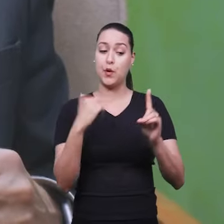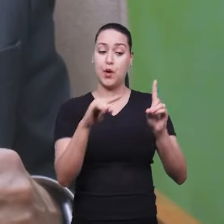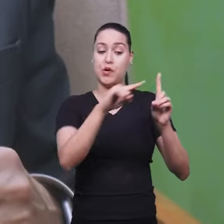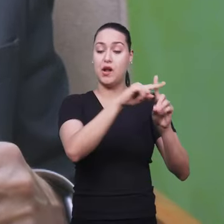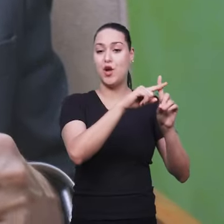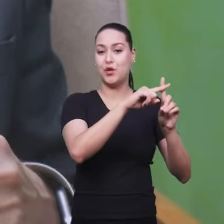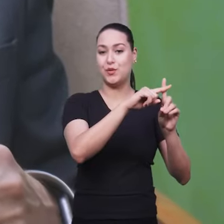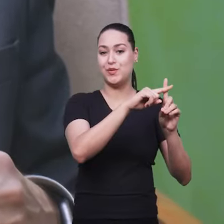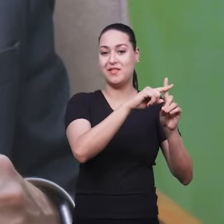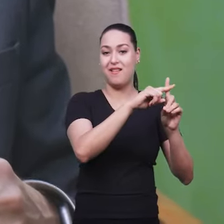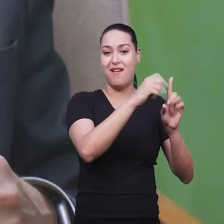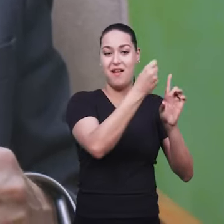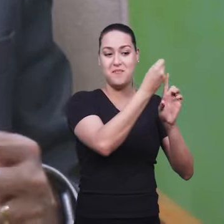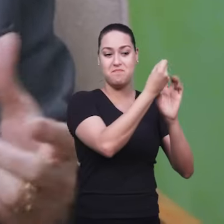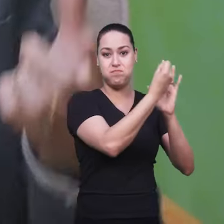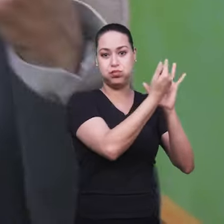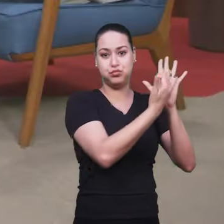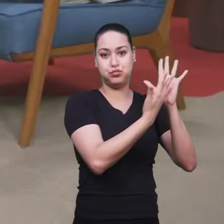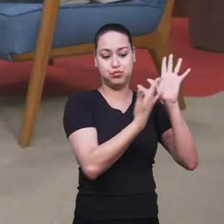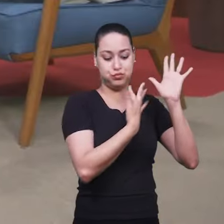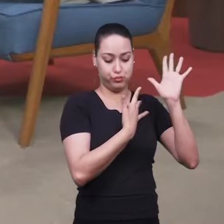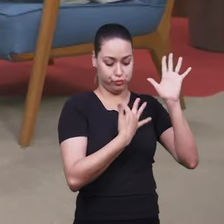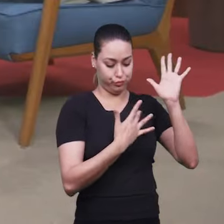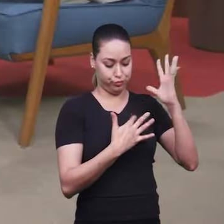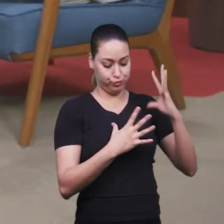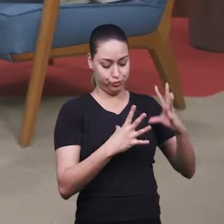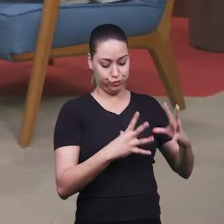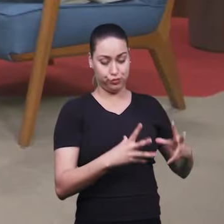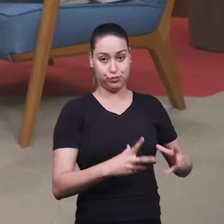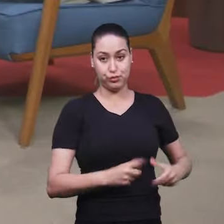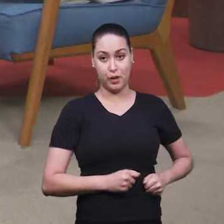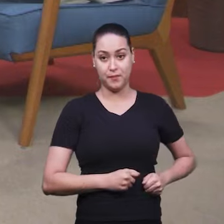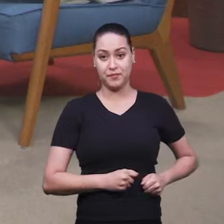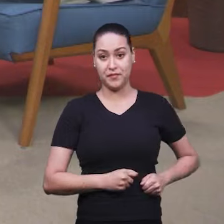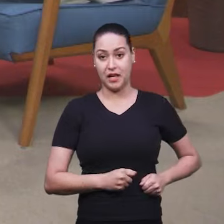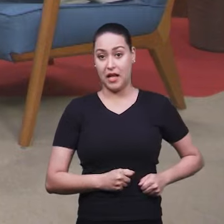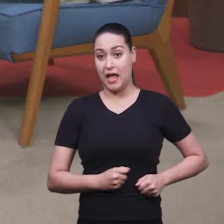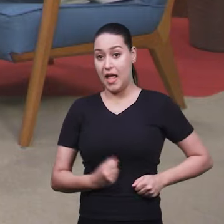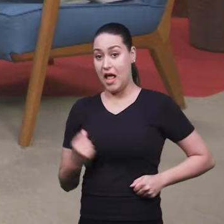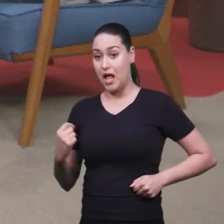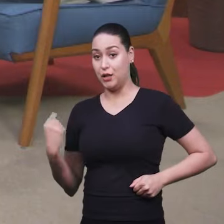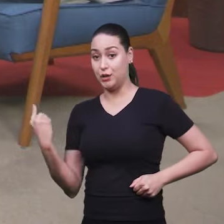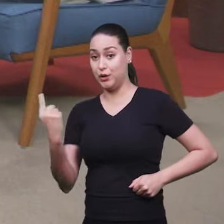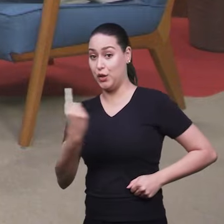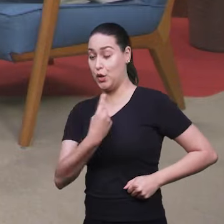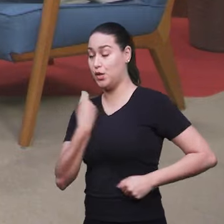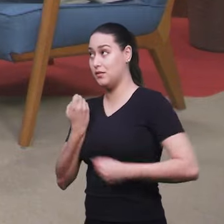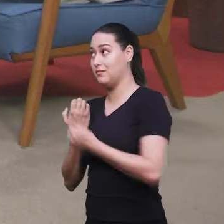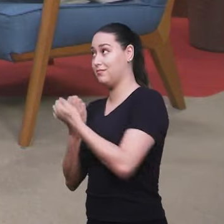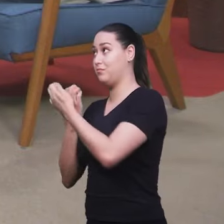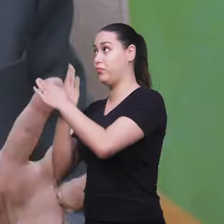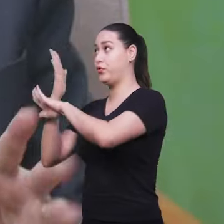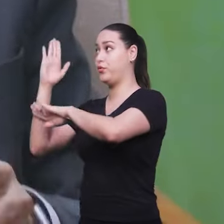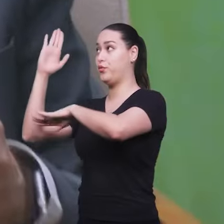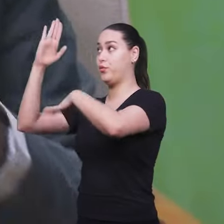sacrifício único e perfeito do Senhor Jesus. Por esse sangue derramado, nós